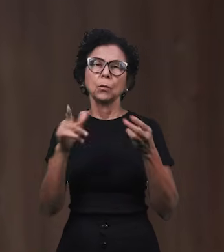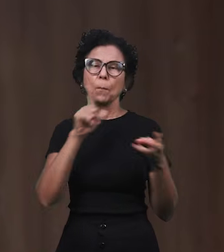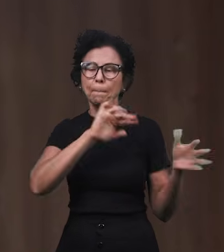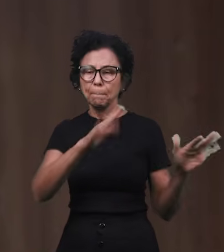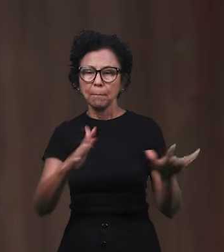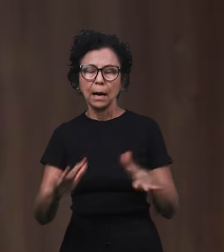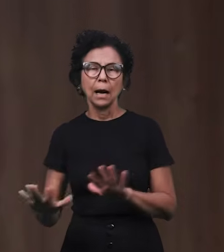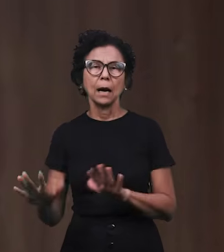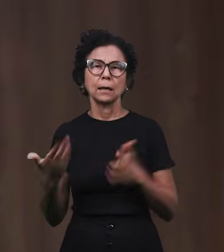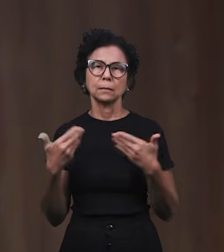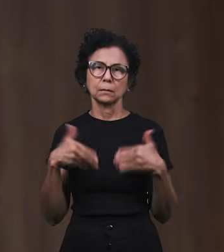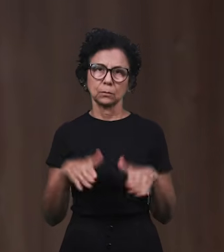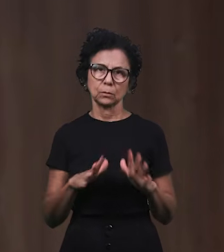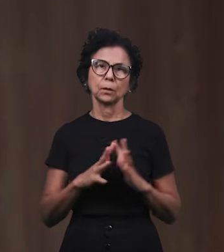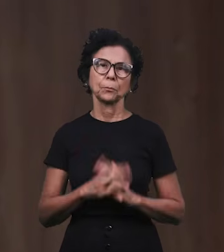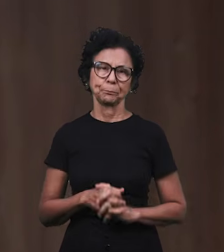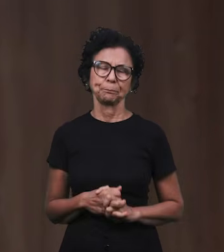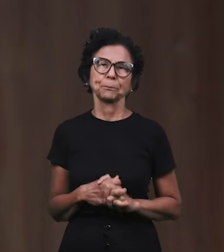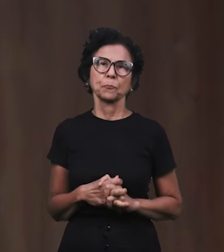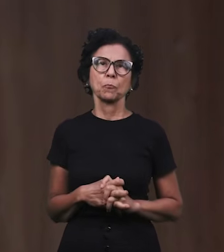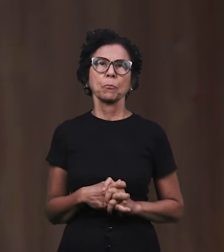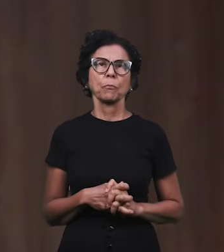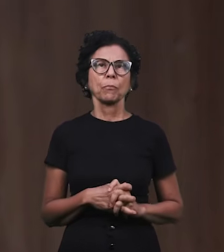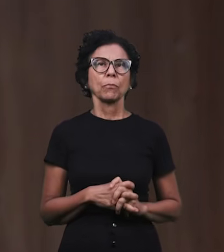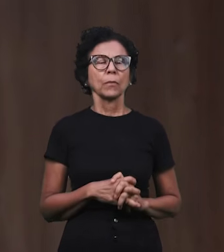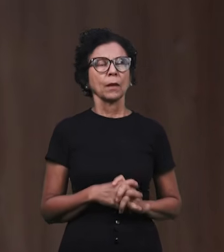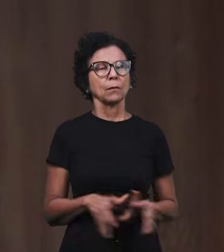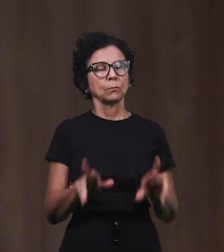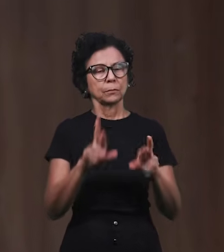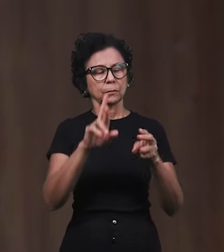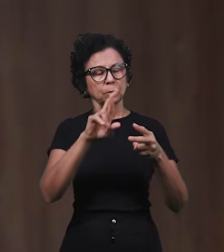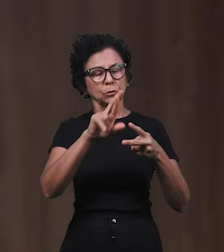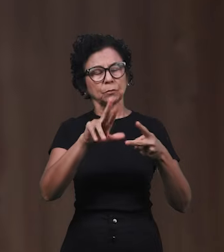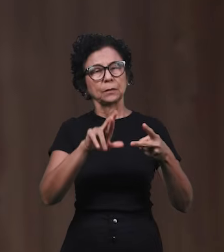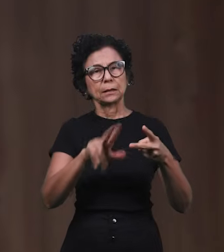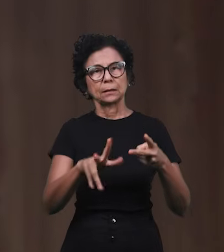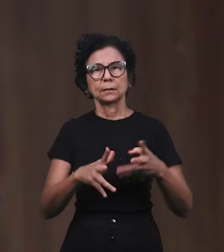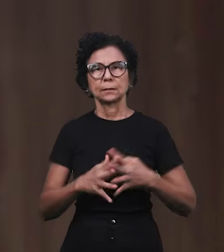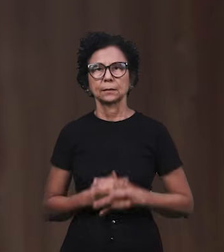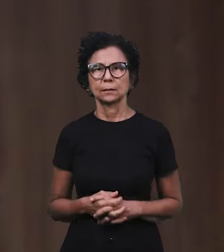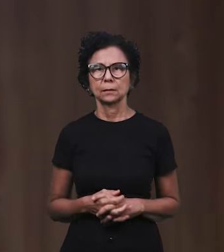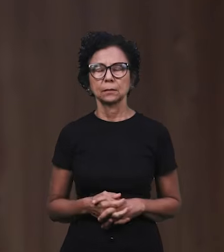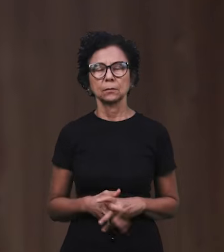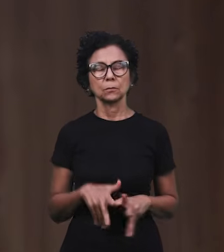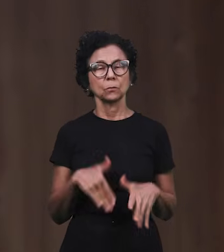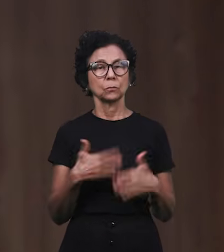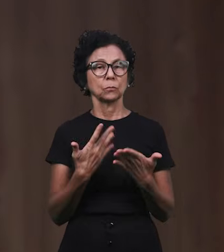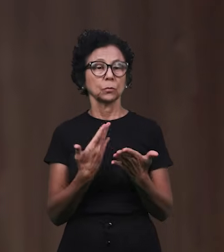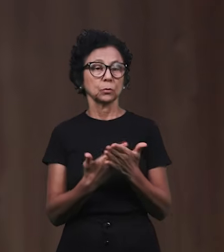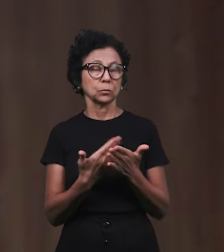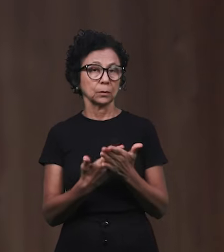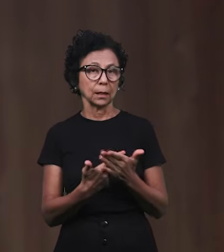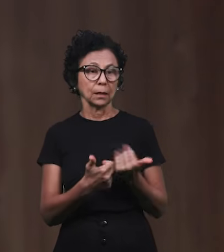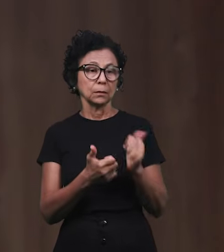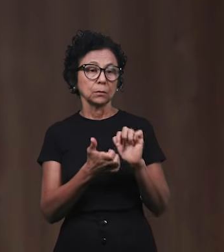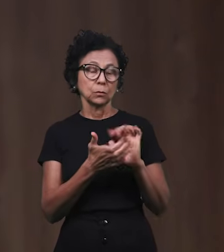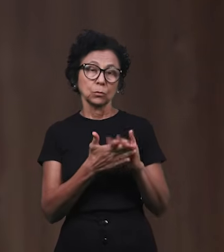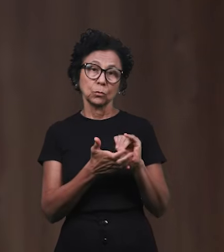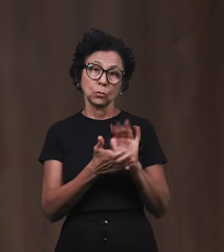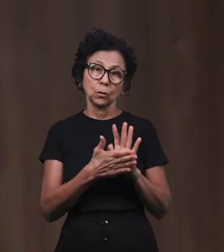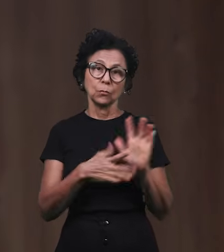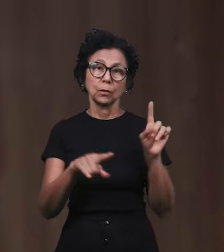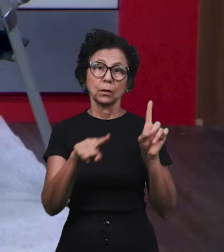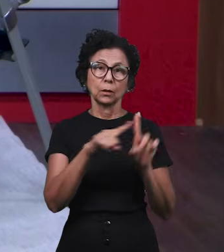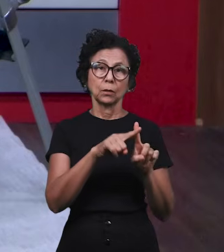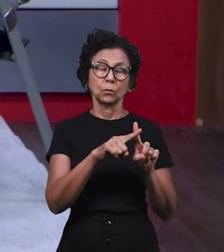é tudo aquilo que é natural. Então há essa pequena diferença. E como nós vamos estudar sobre o louvor a uma fonte